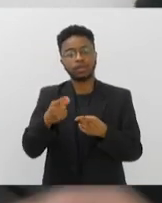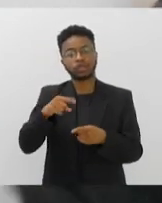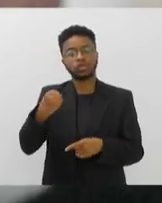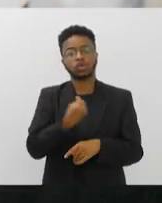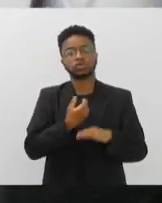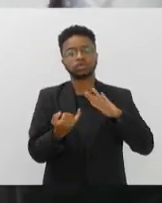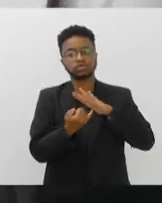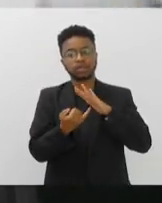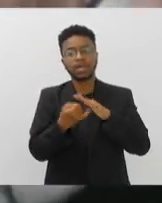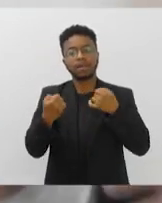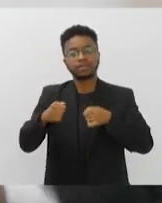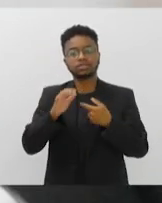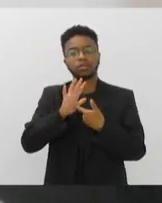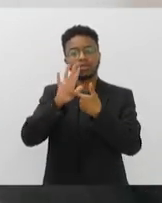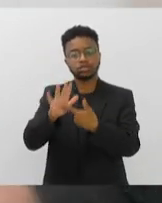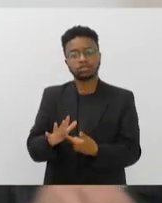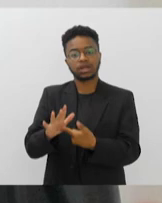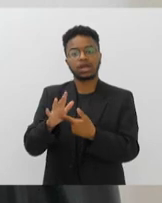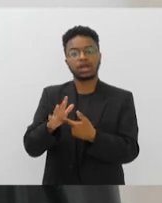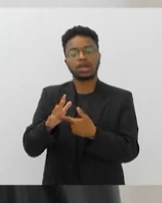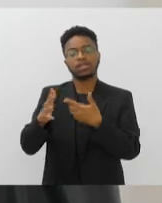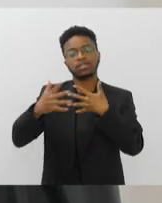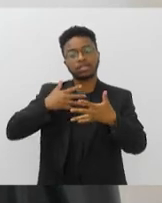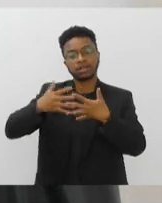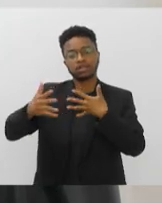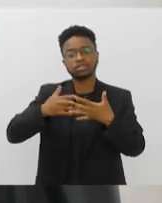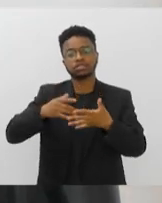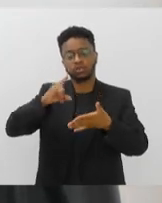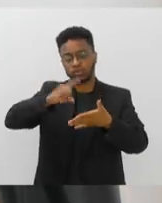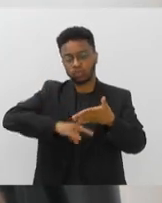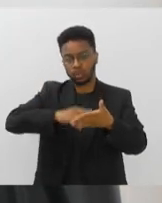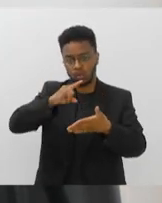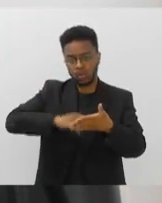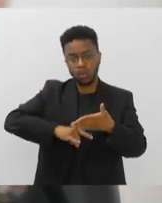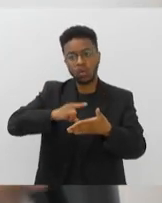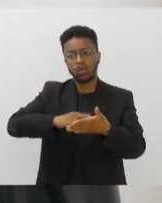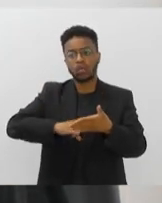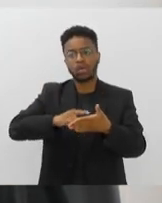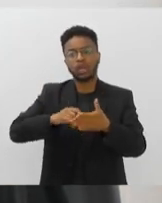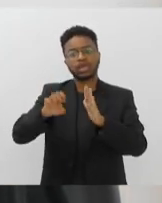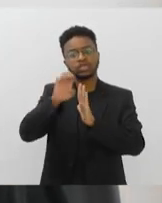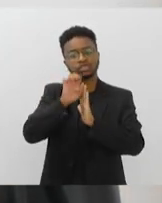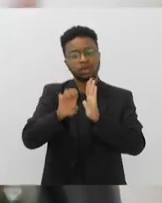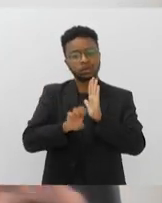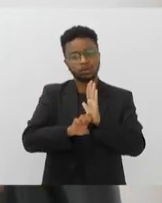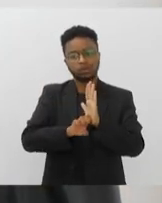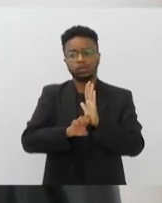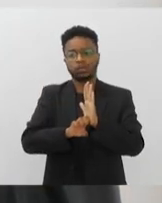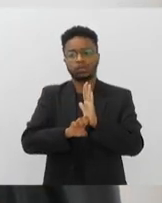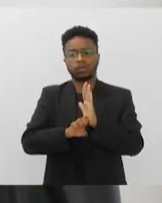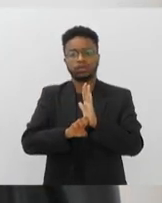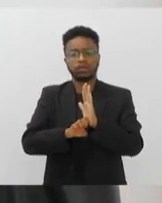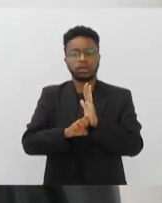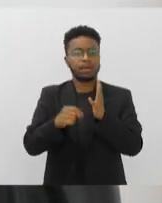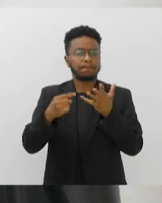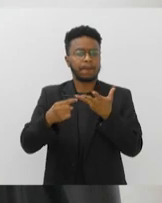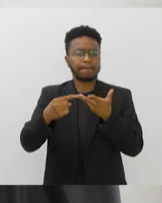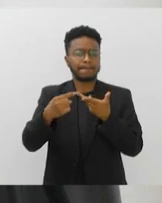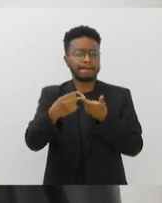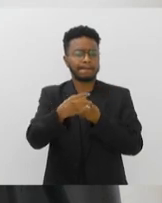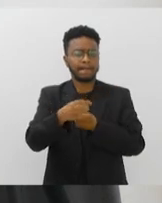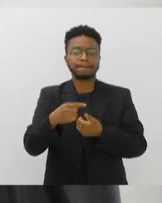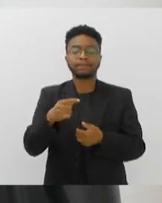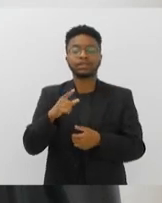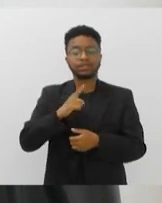apresentar a ficha limpa dele certidões estatuto e mais não sei o que nós